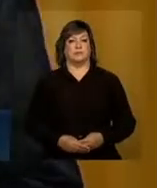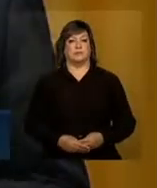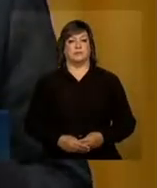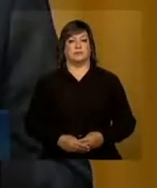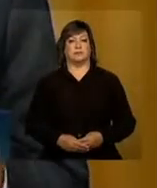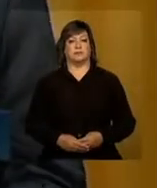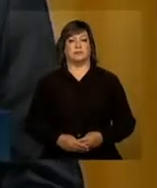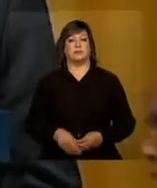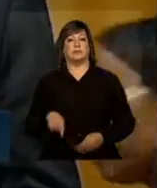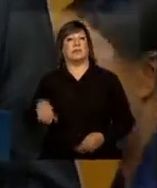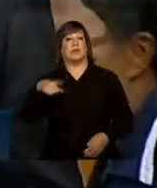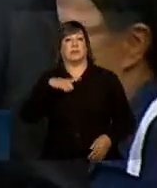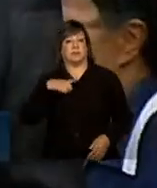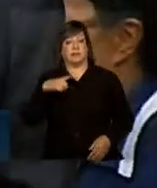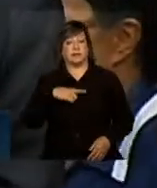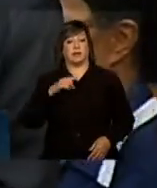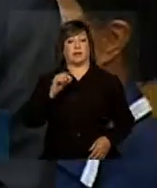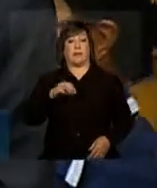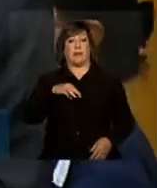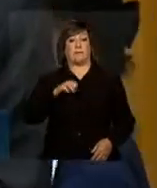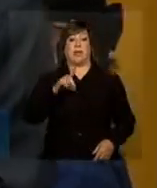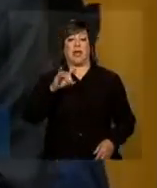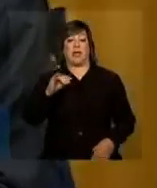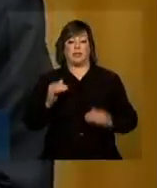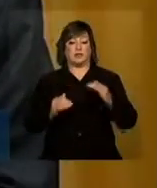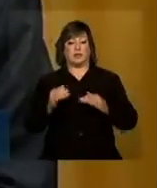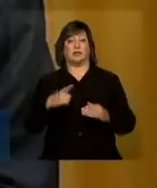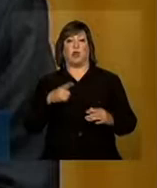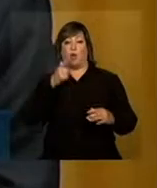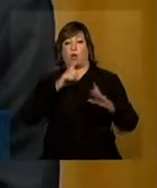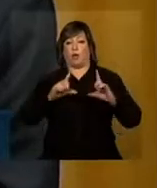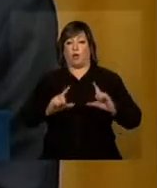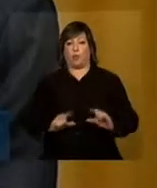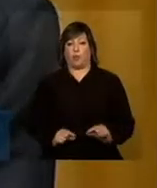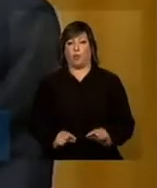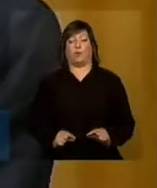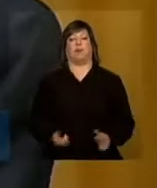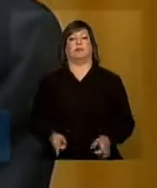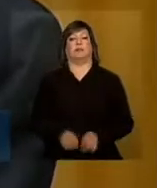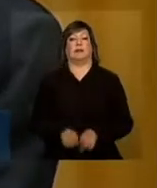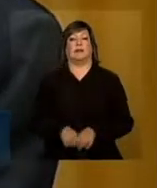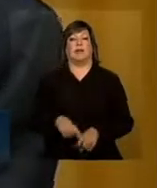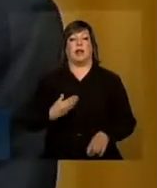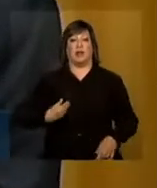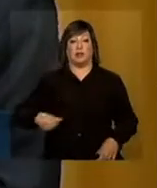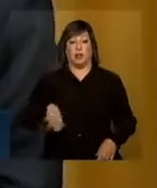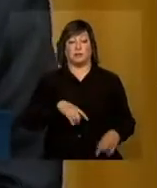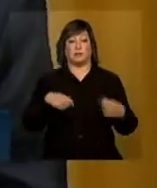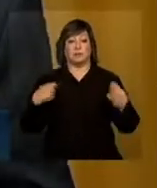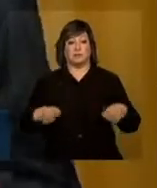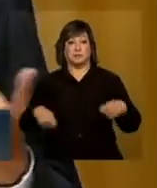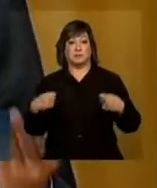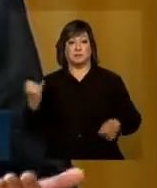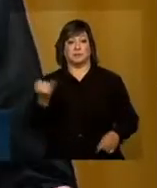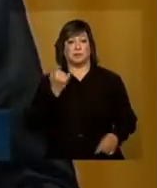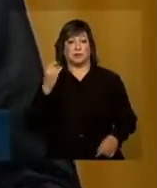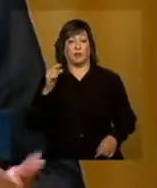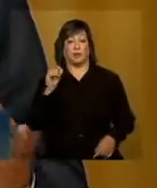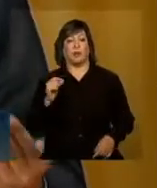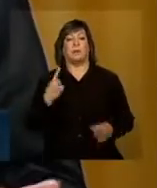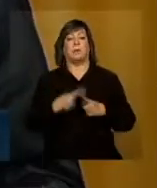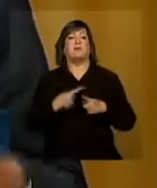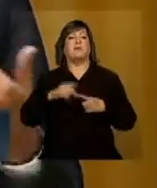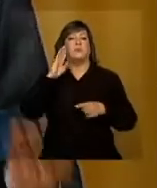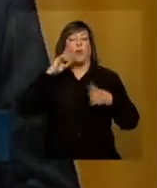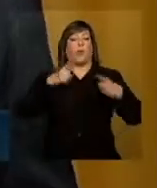não só cair nas médias, mas para nós é cada vez mais importante cair nos lugares em que a mortalidade